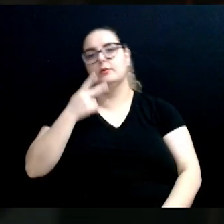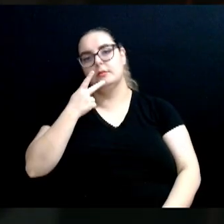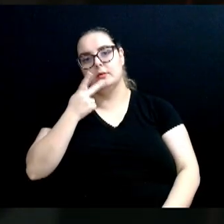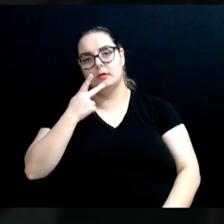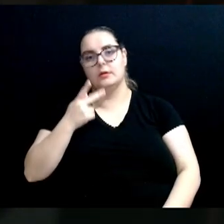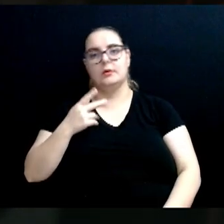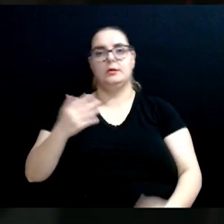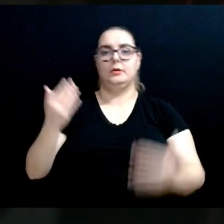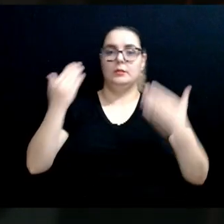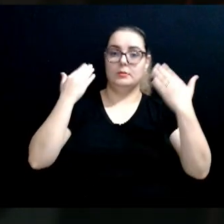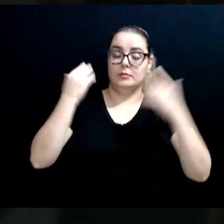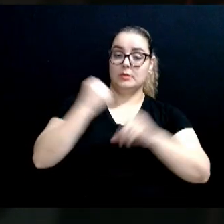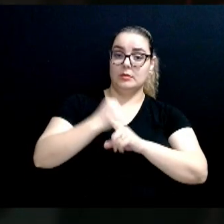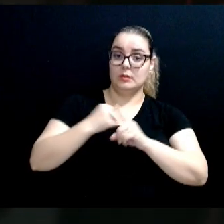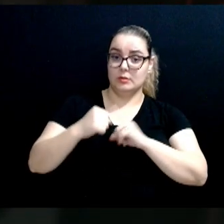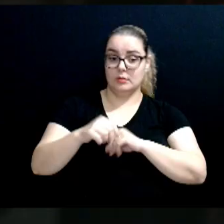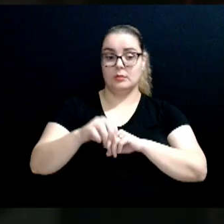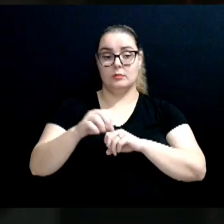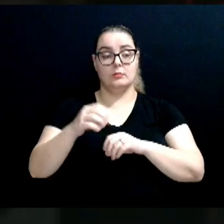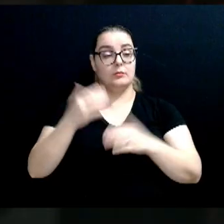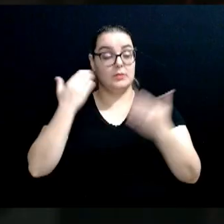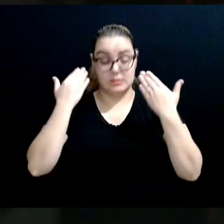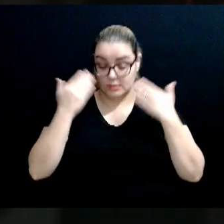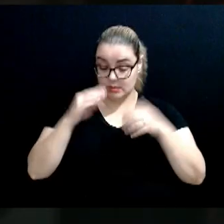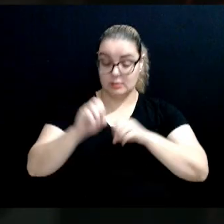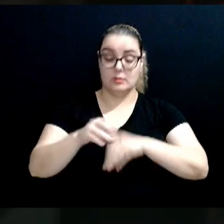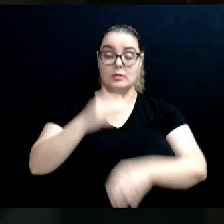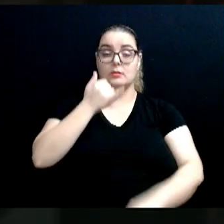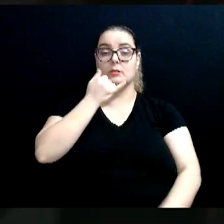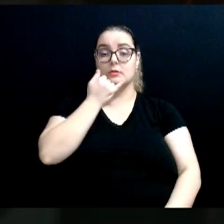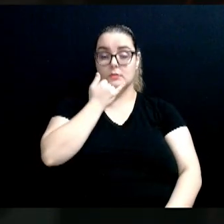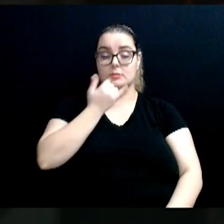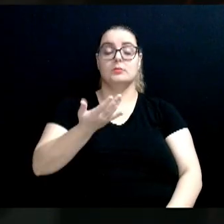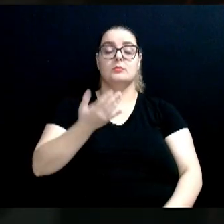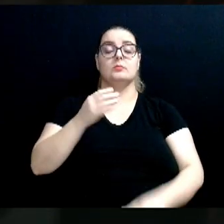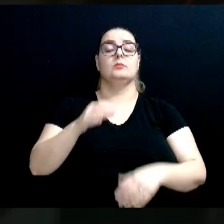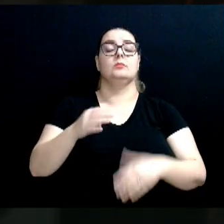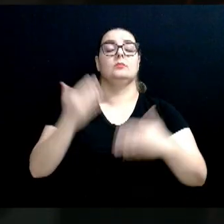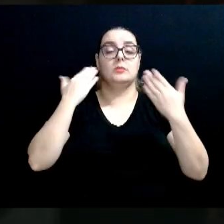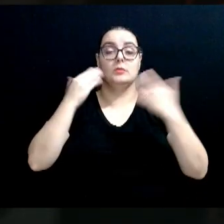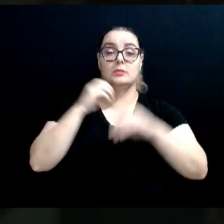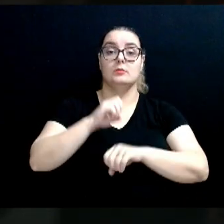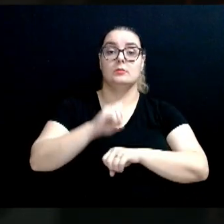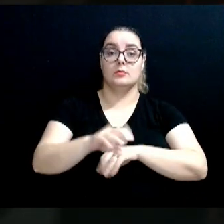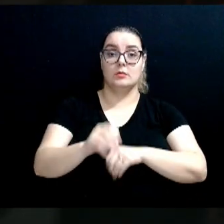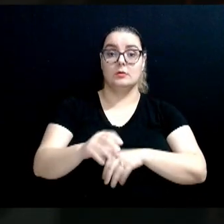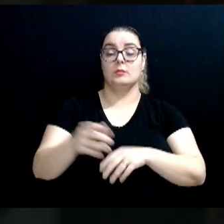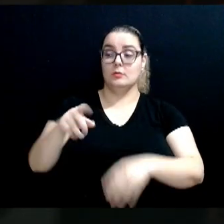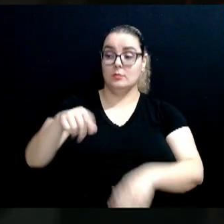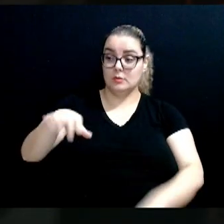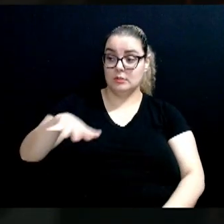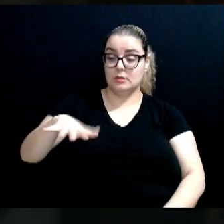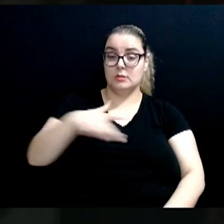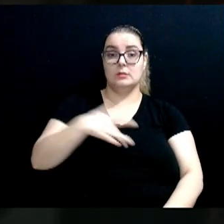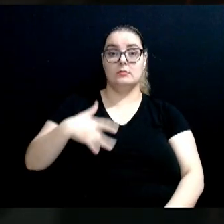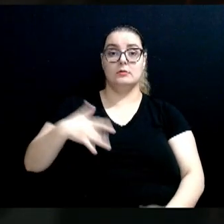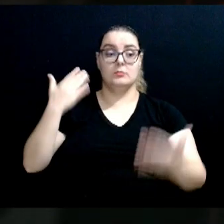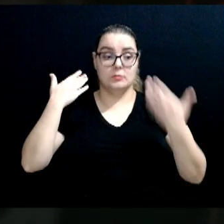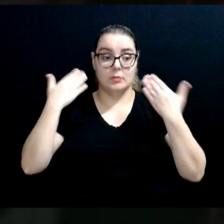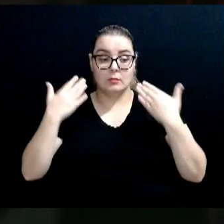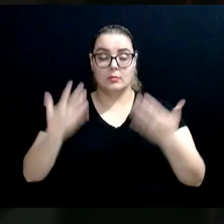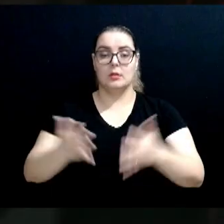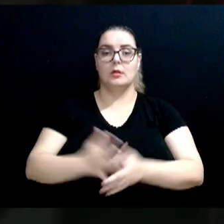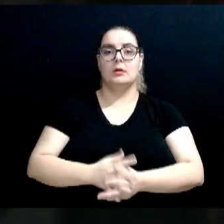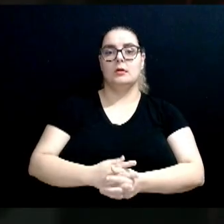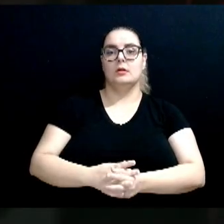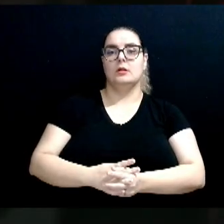psicoeducação, vocês, profissionais da psicologia, da área da saúde mental, nos explicam que tem algumas situações que nós vivemos hoje